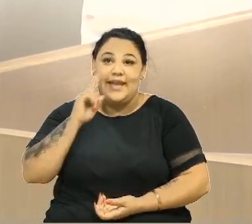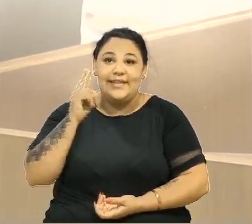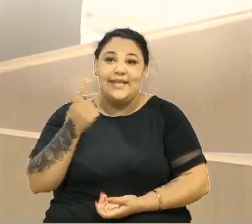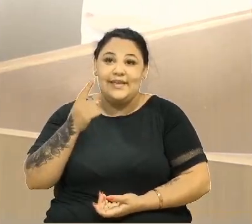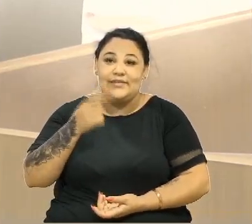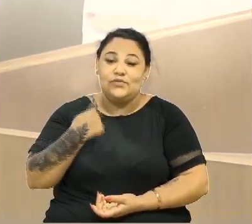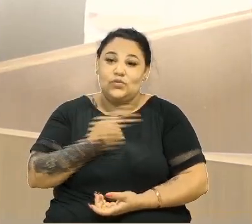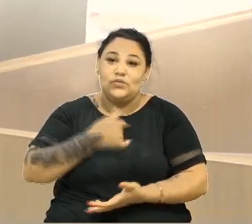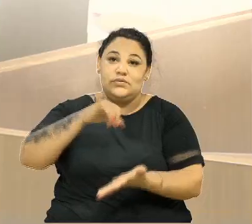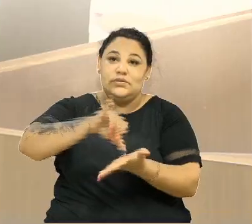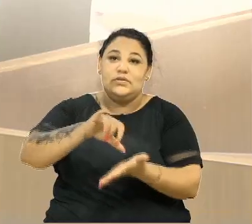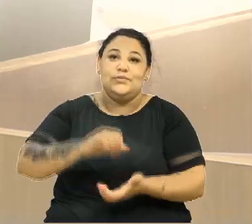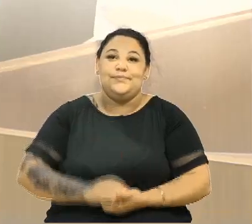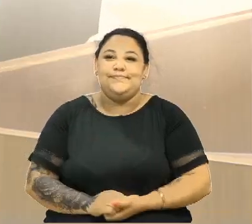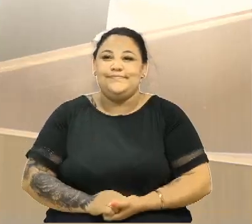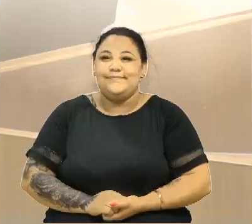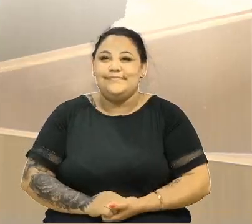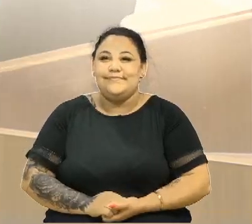referência.